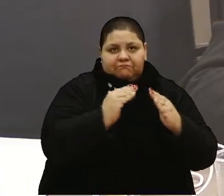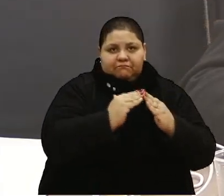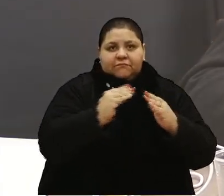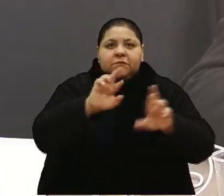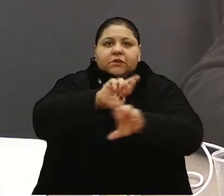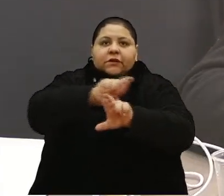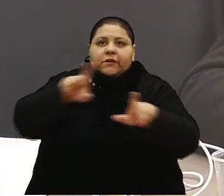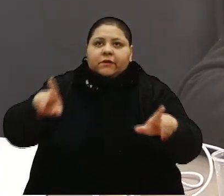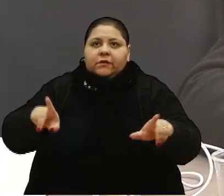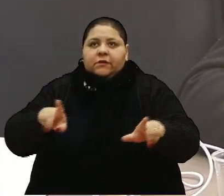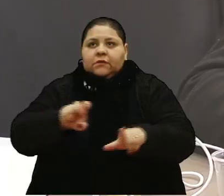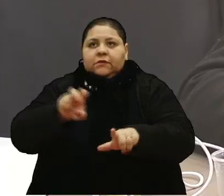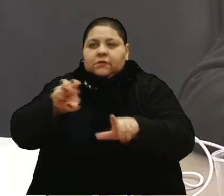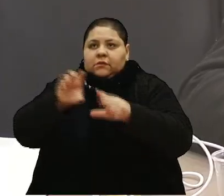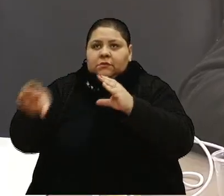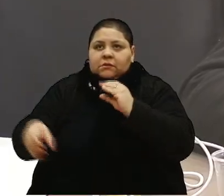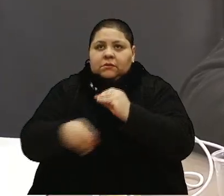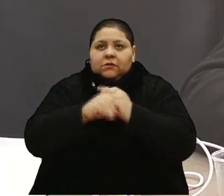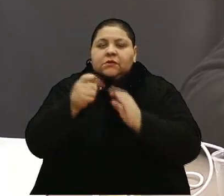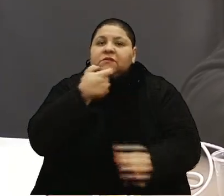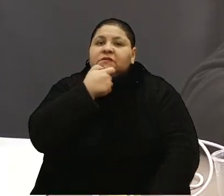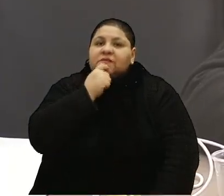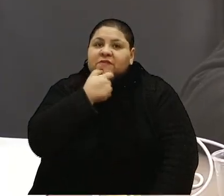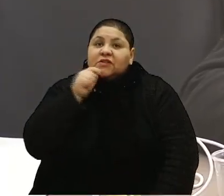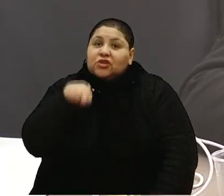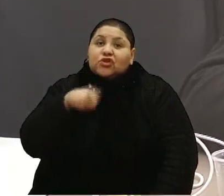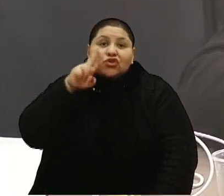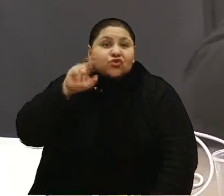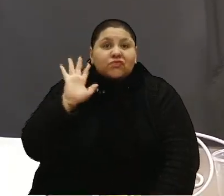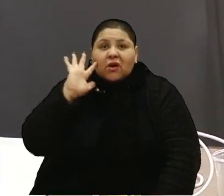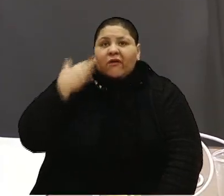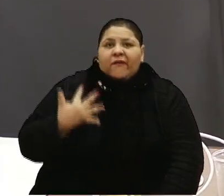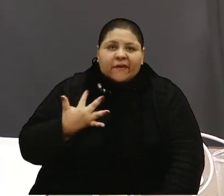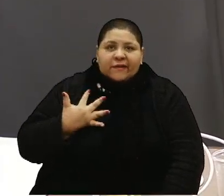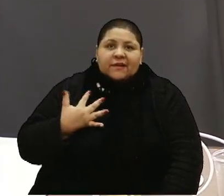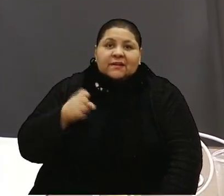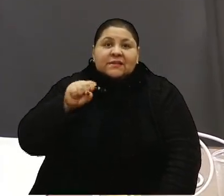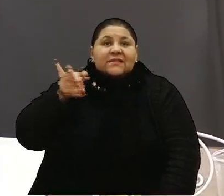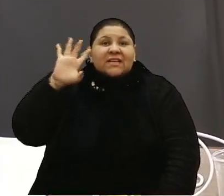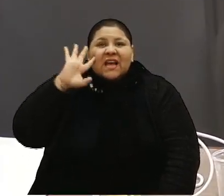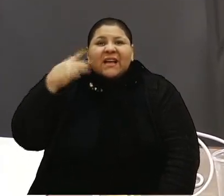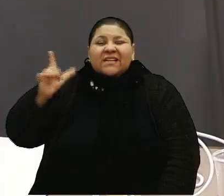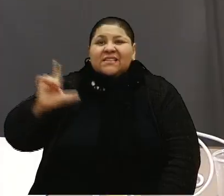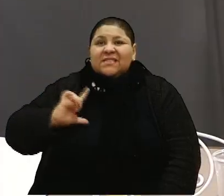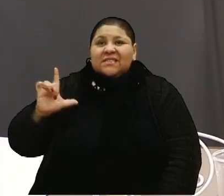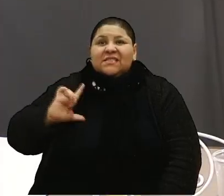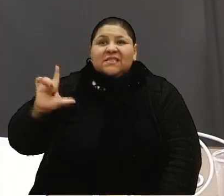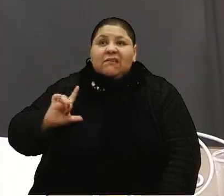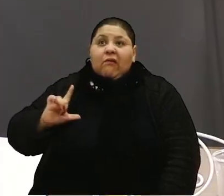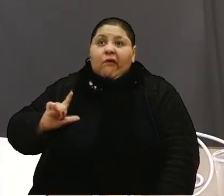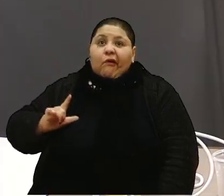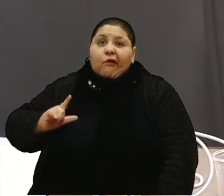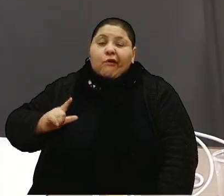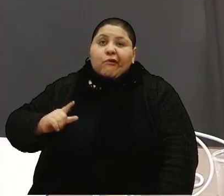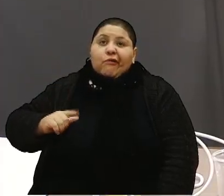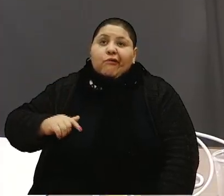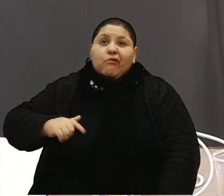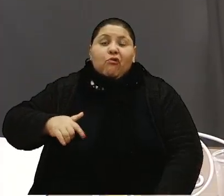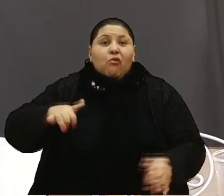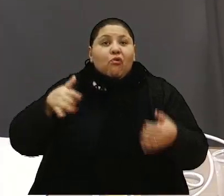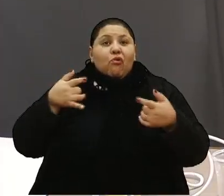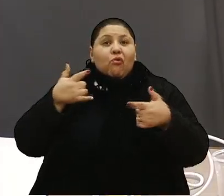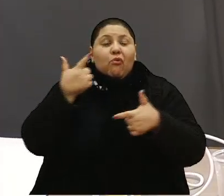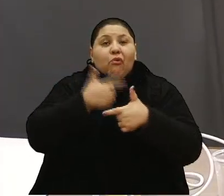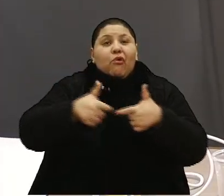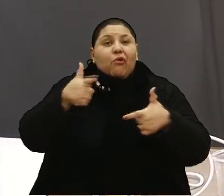Diferente lá da 5ª emenda norte-americana, que isso nunca iria ocorrer. Se ocorrer, ia ter um grande massacre, mas lá no Texas o policial